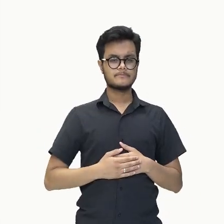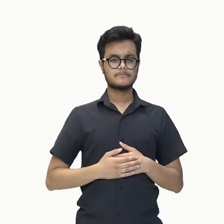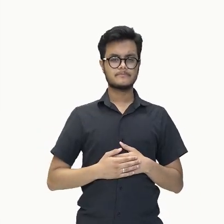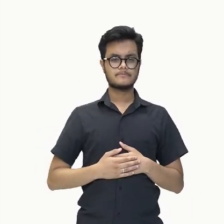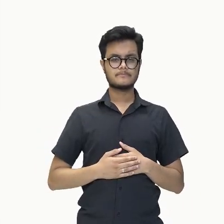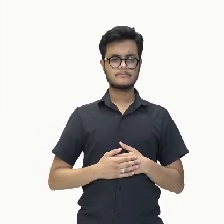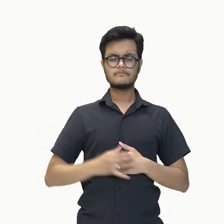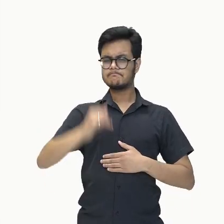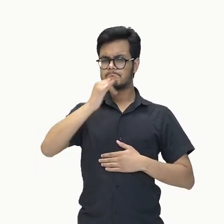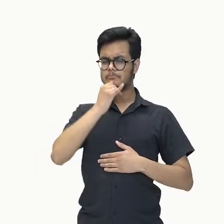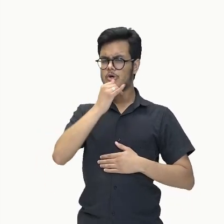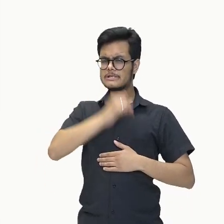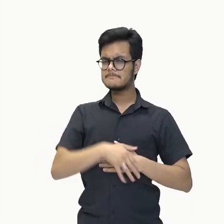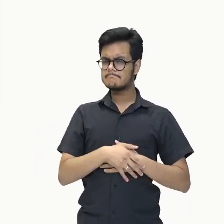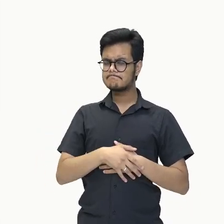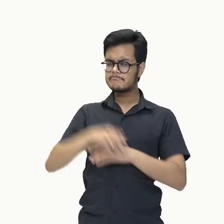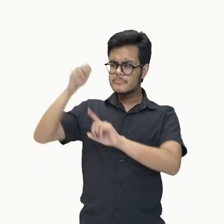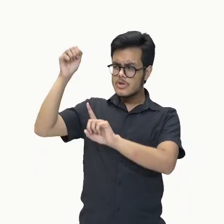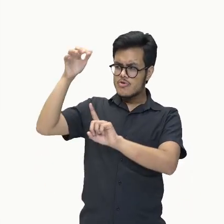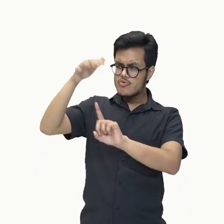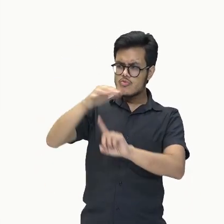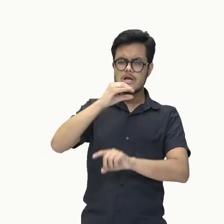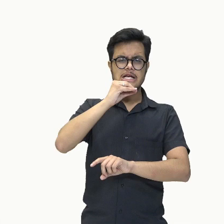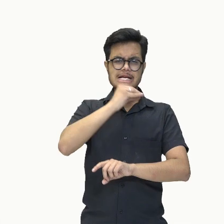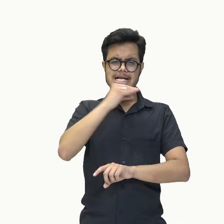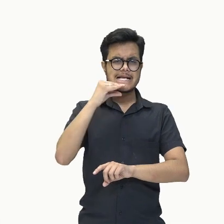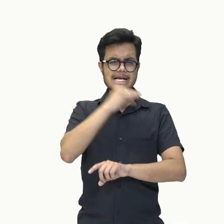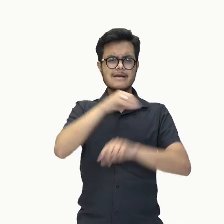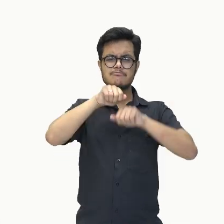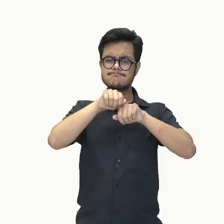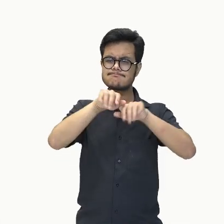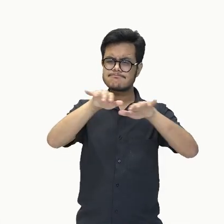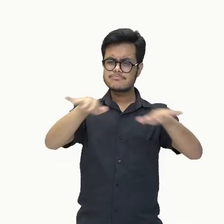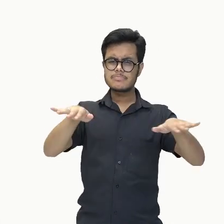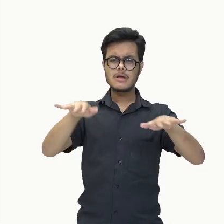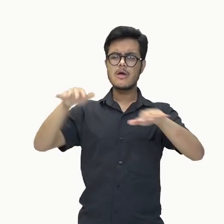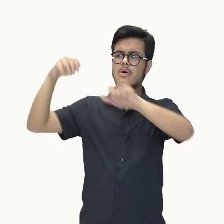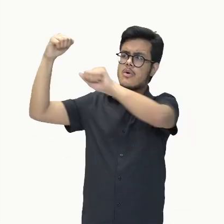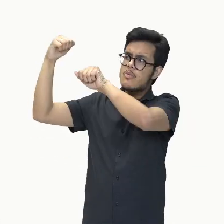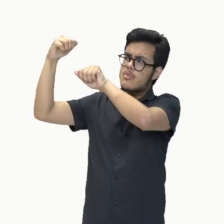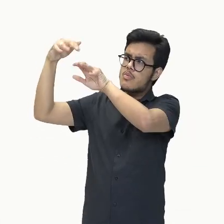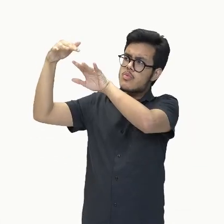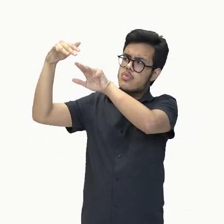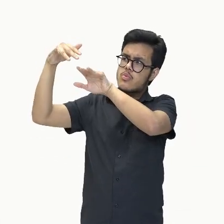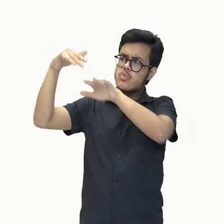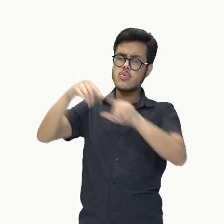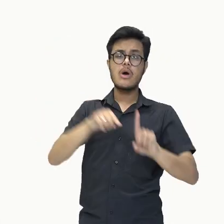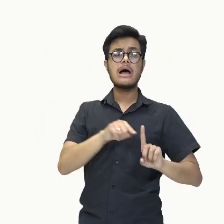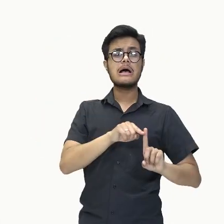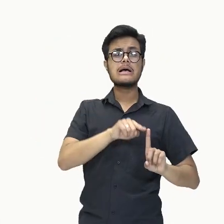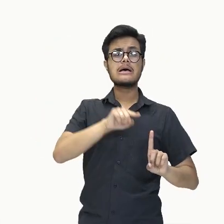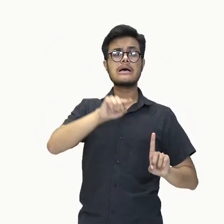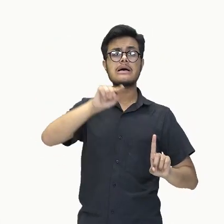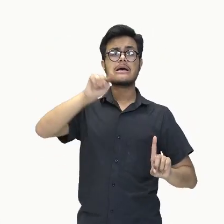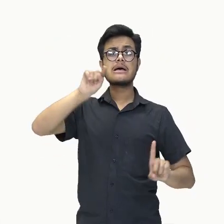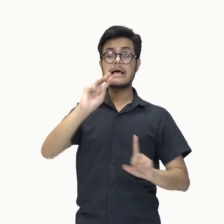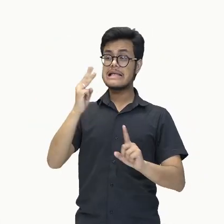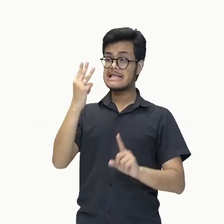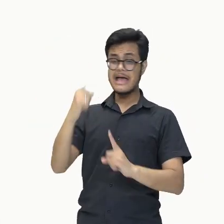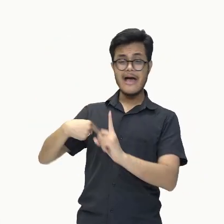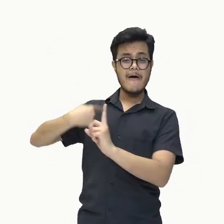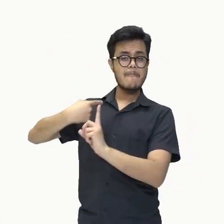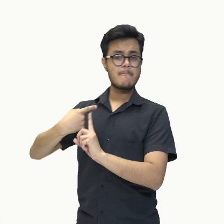Com a onda de calor, o preço do ar-condicionado sobe 3 vezes mais que a inflação, enquanto o valor